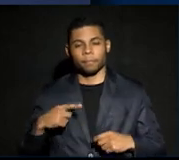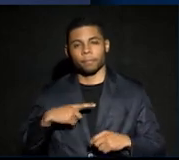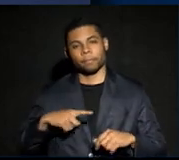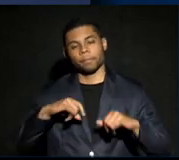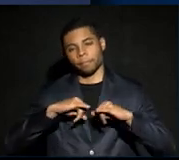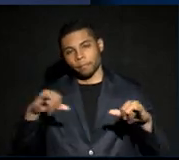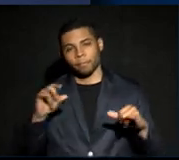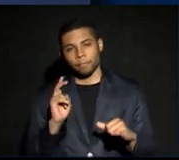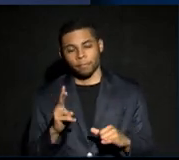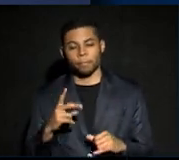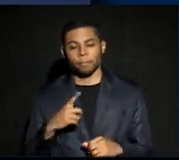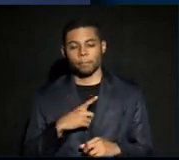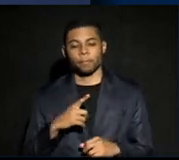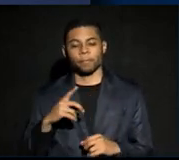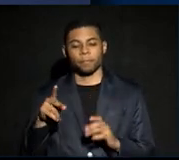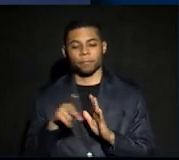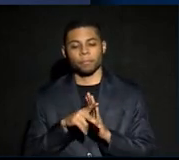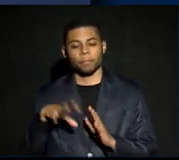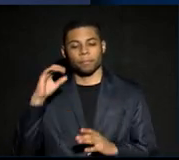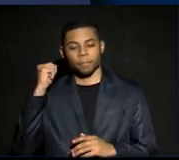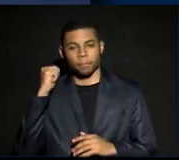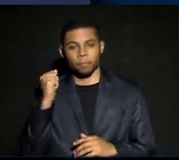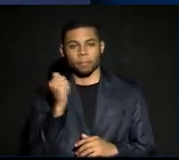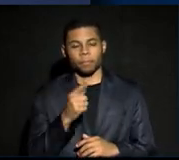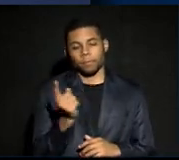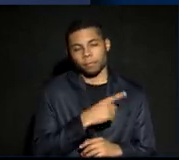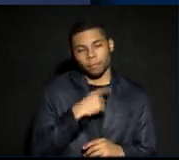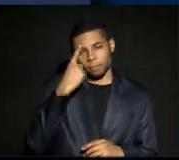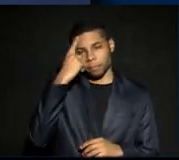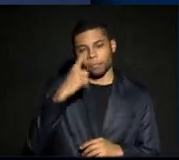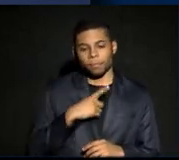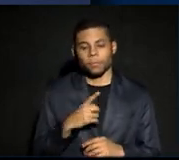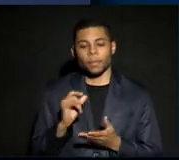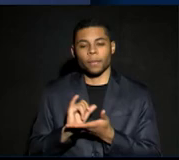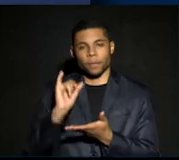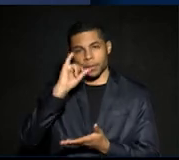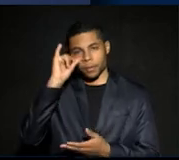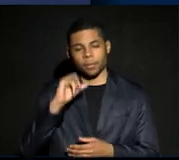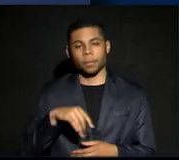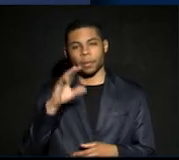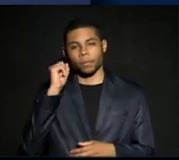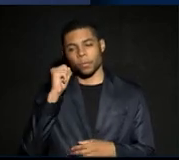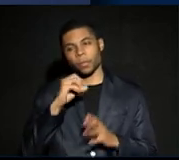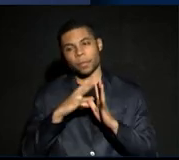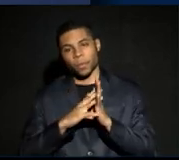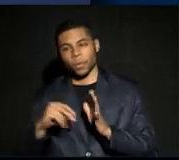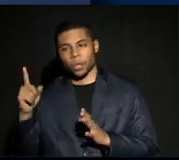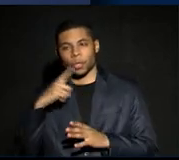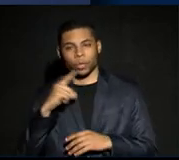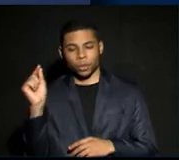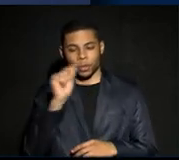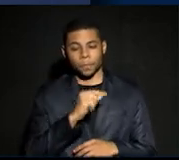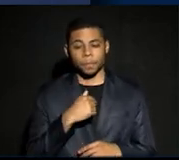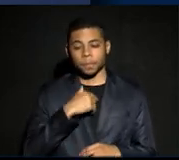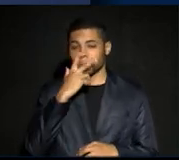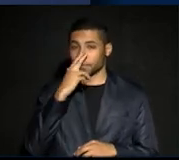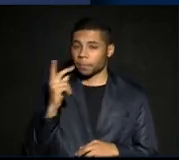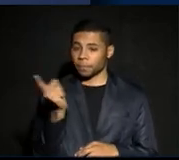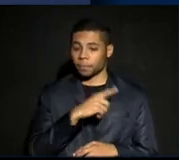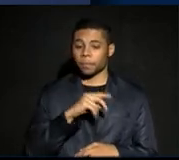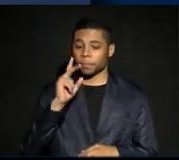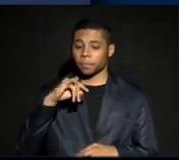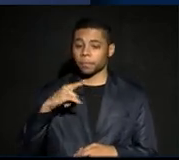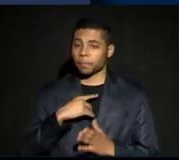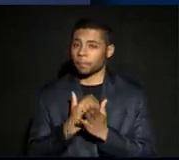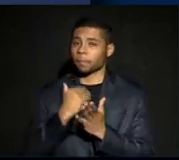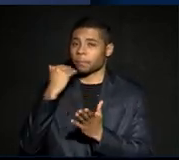transmissão da política monetária para a atividade mais forte do que a gente supõe, e da atividade para a inflação mais forte do que os modelos capturam, eu acho que a gente vai